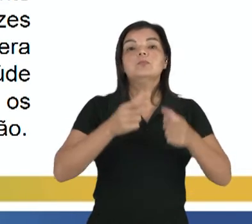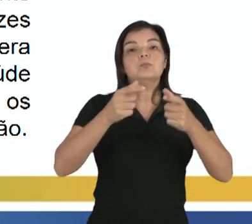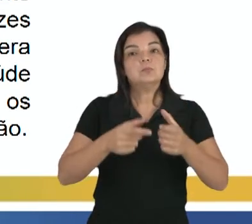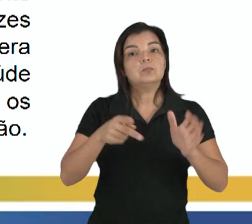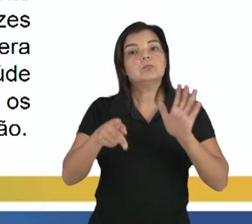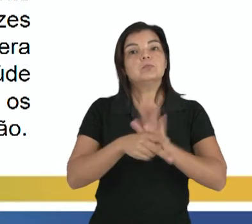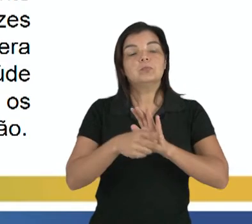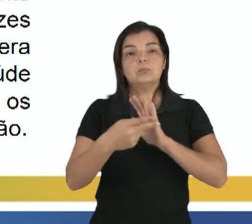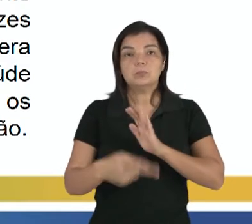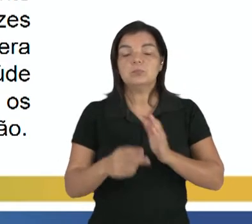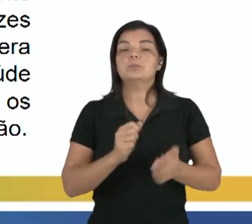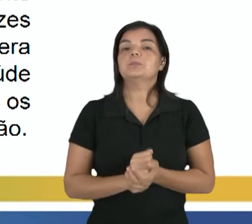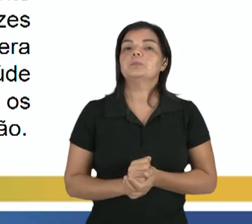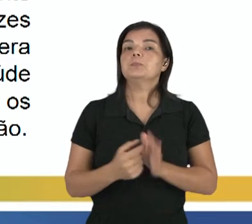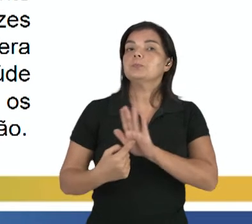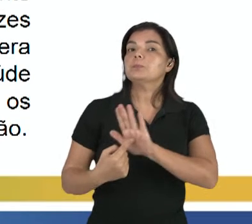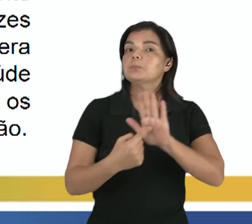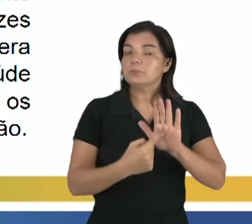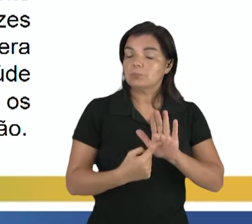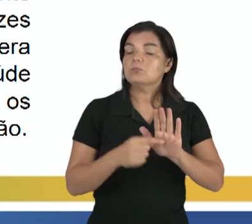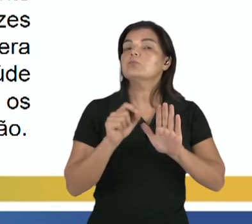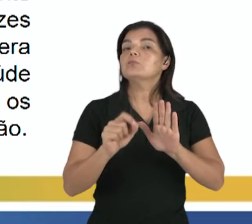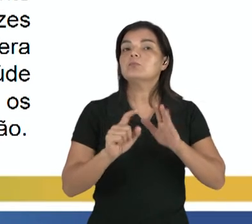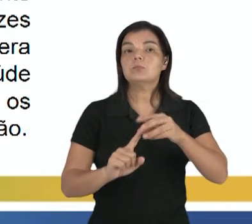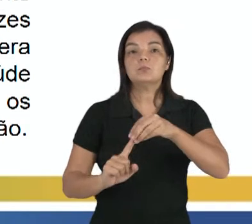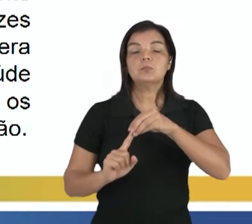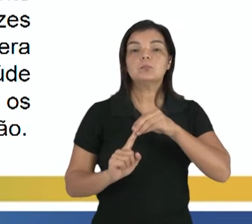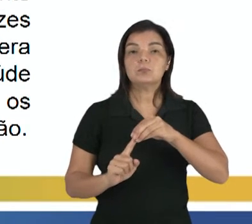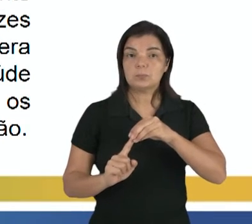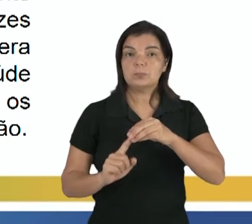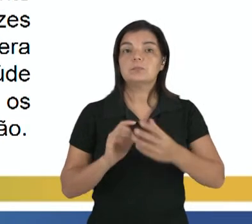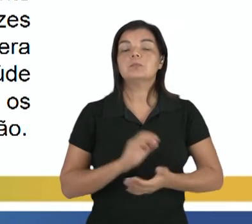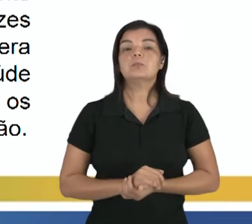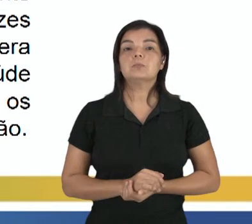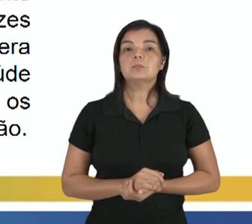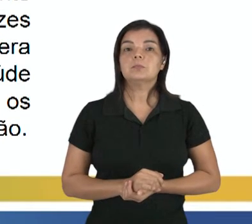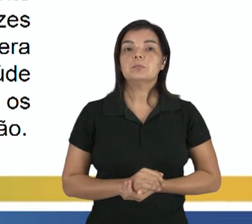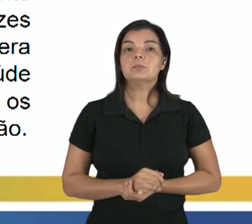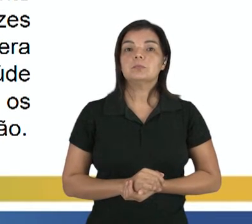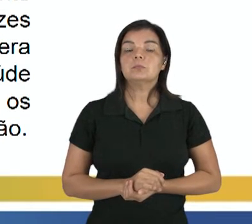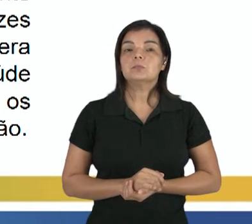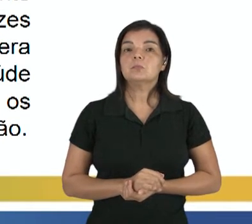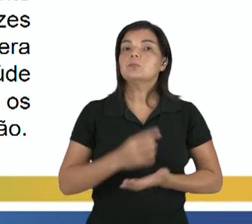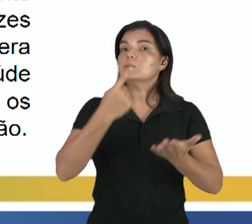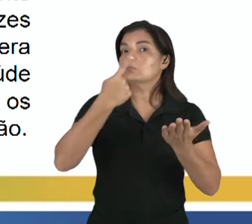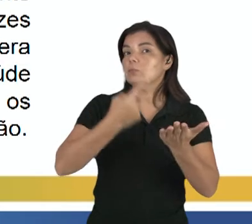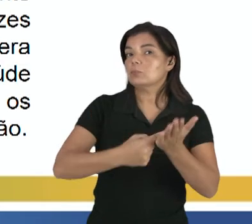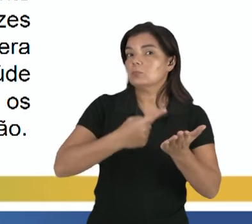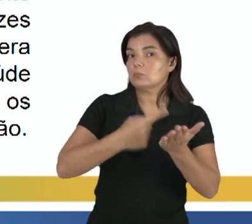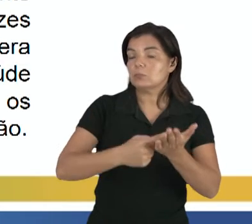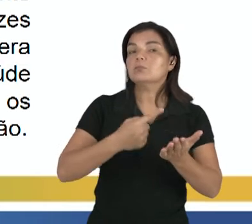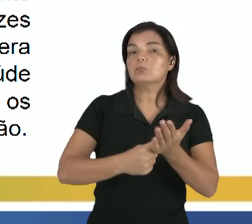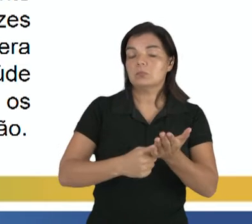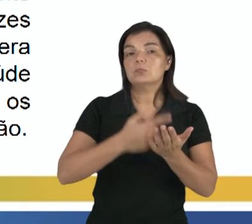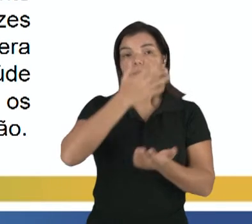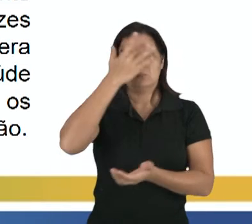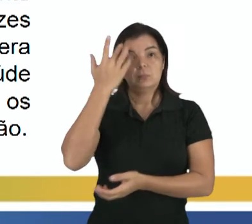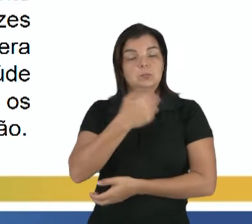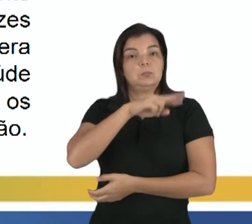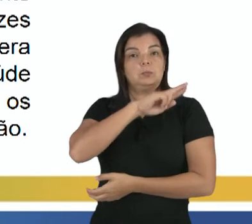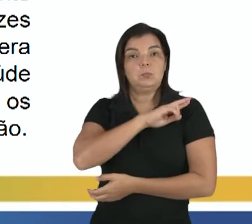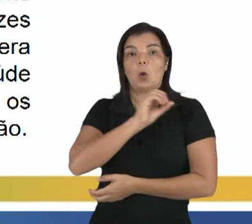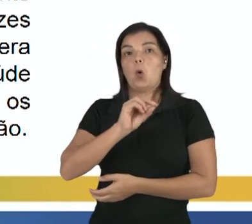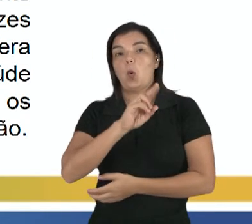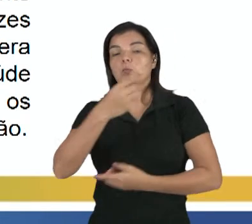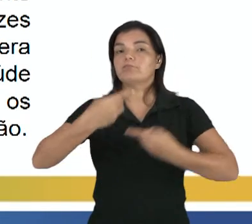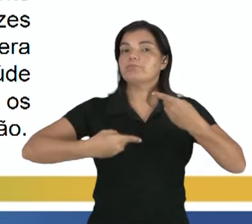território. Eles demonstram a intenção, né, demonstram lá o compromisso dos gestores ou dos